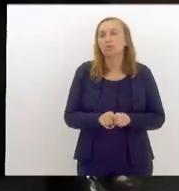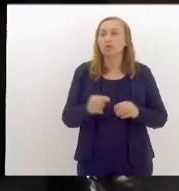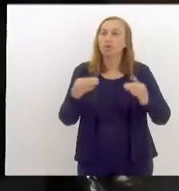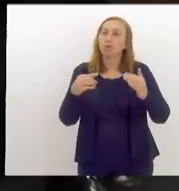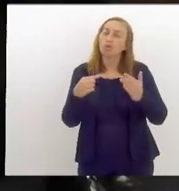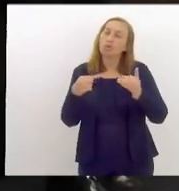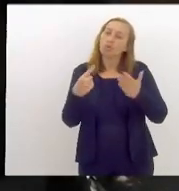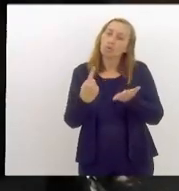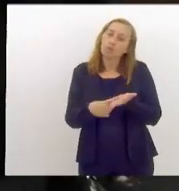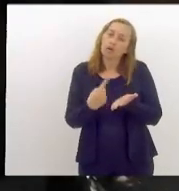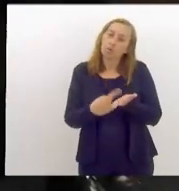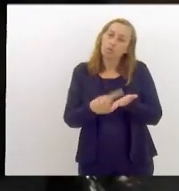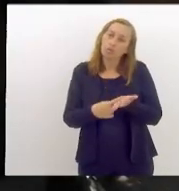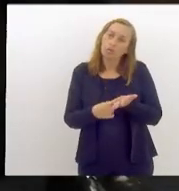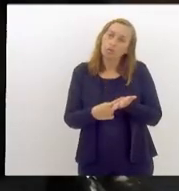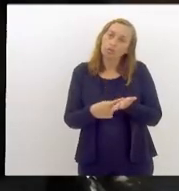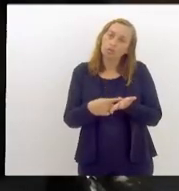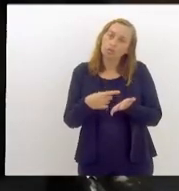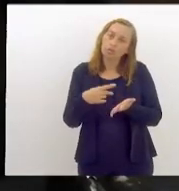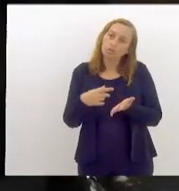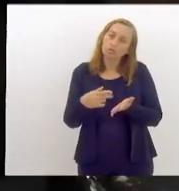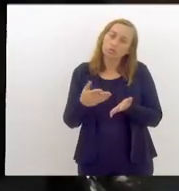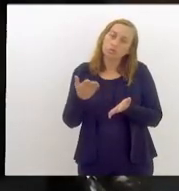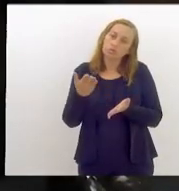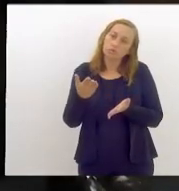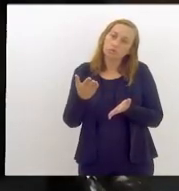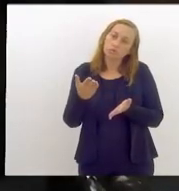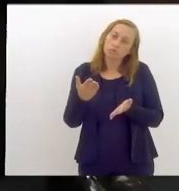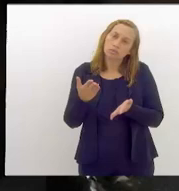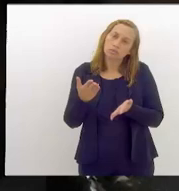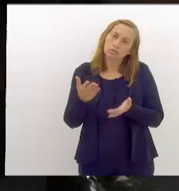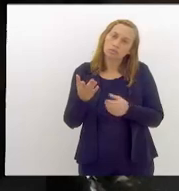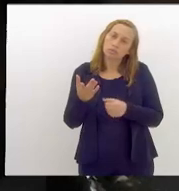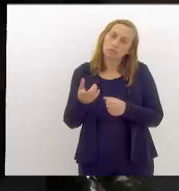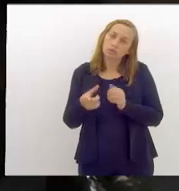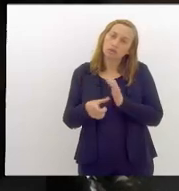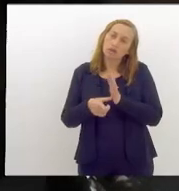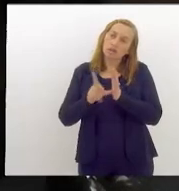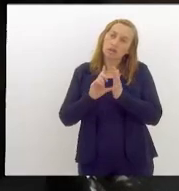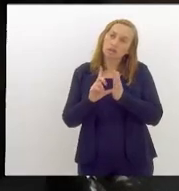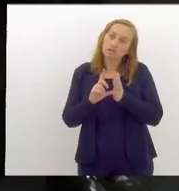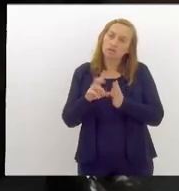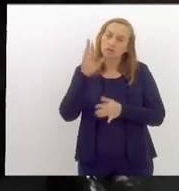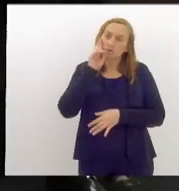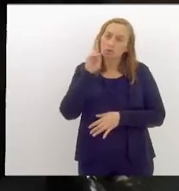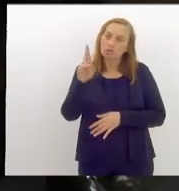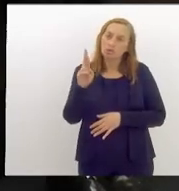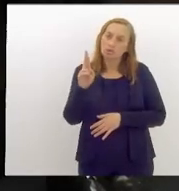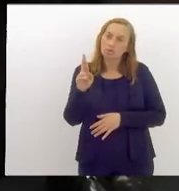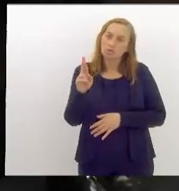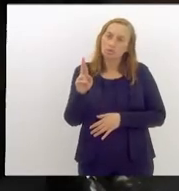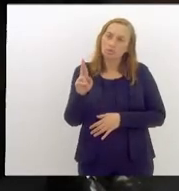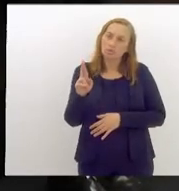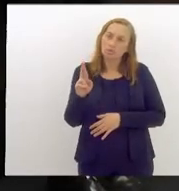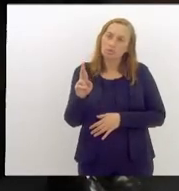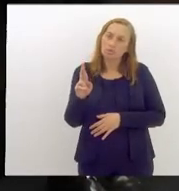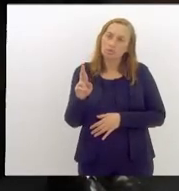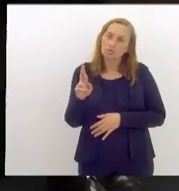acordos que foram o acordo que foi firmado lá atrás no momento anterior se vossa excelência tá